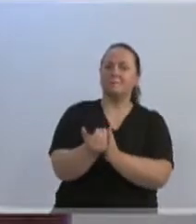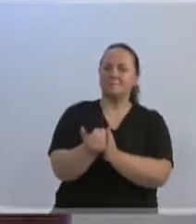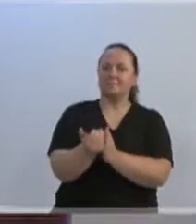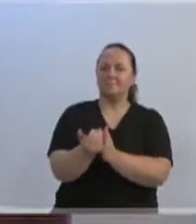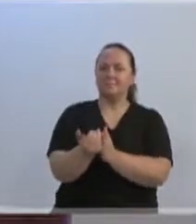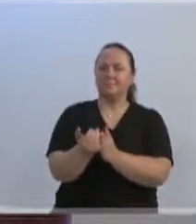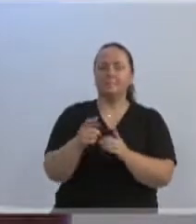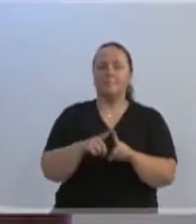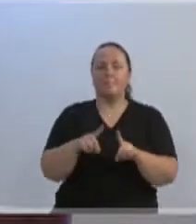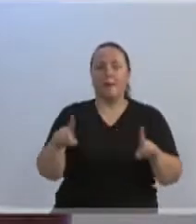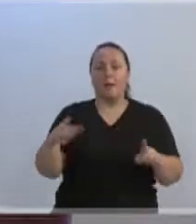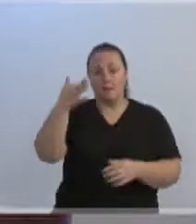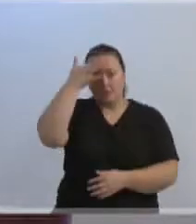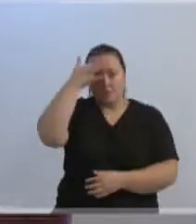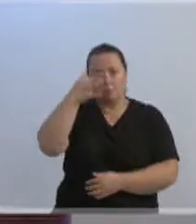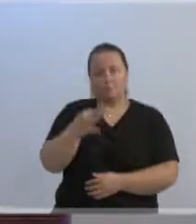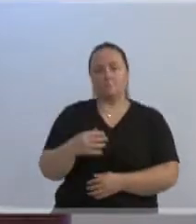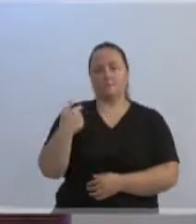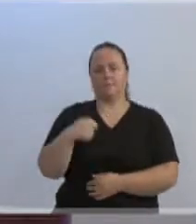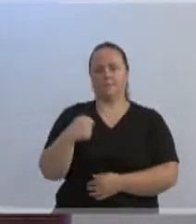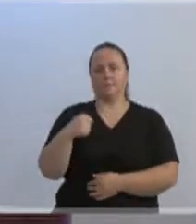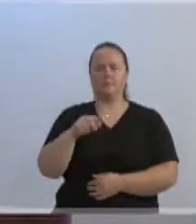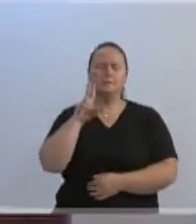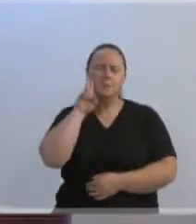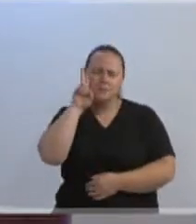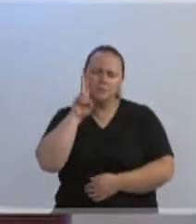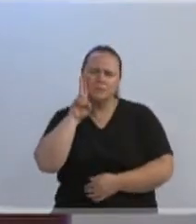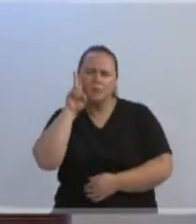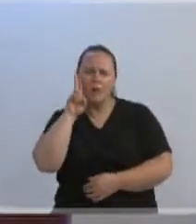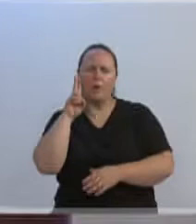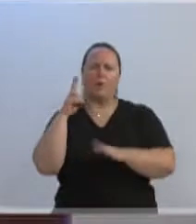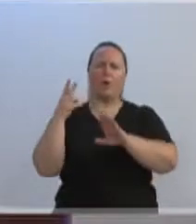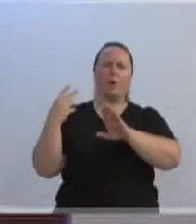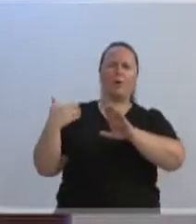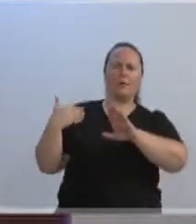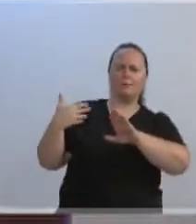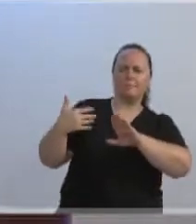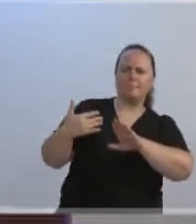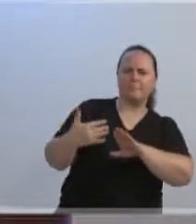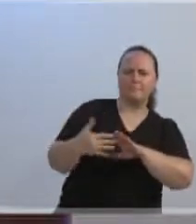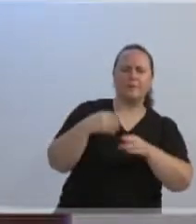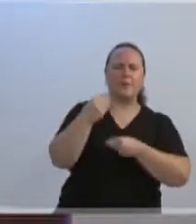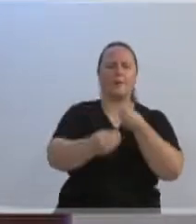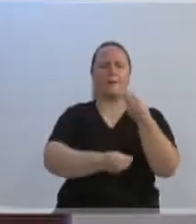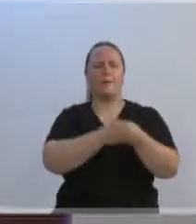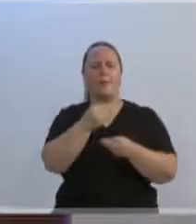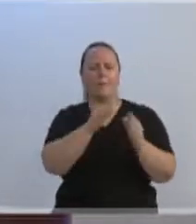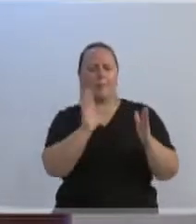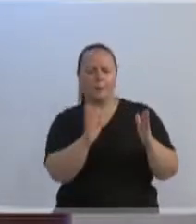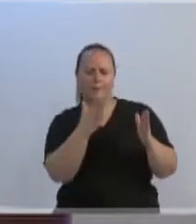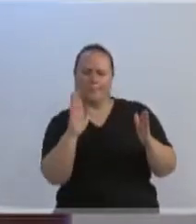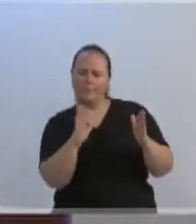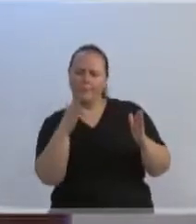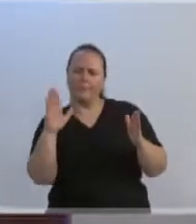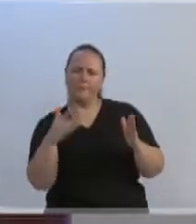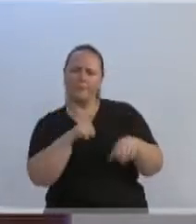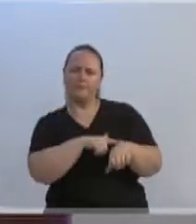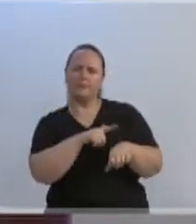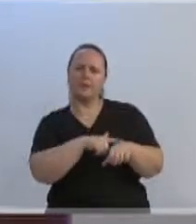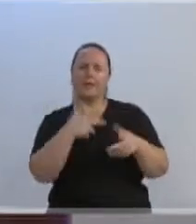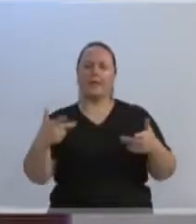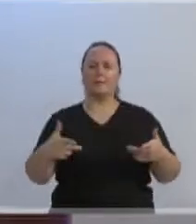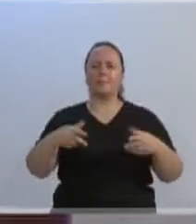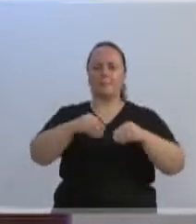que entender toda a questão histórica toda a passagem dos momentos do município de blumenau é loteamentos